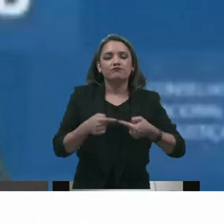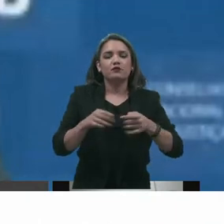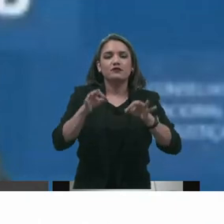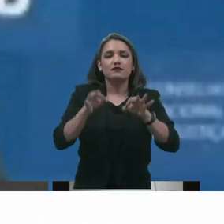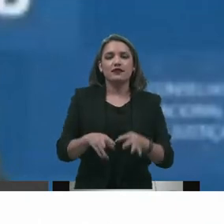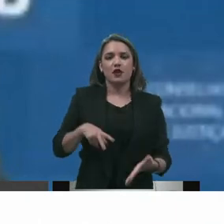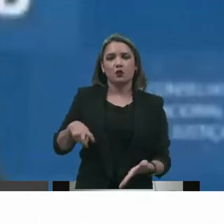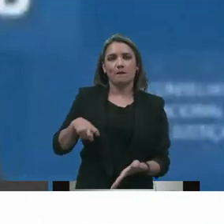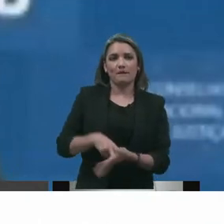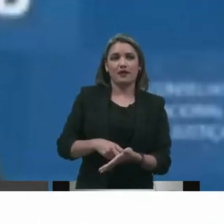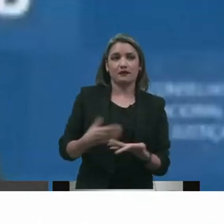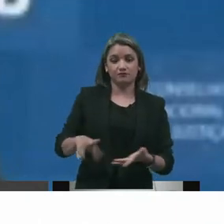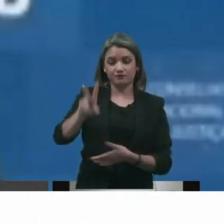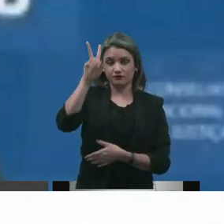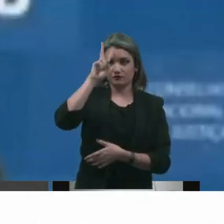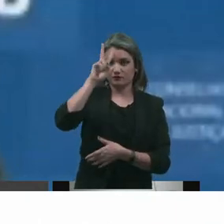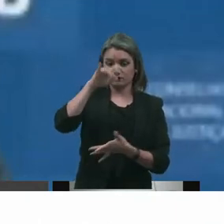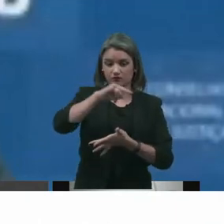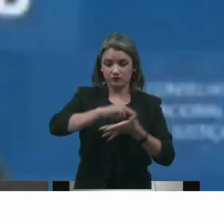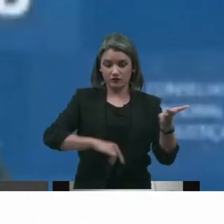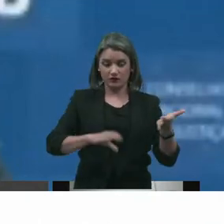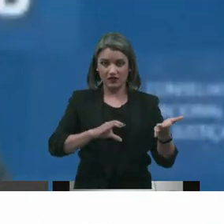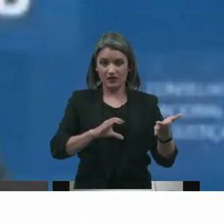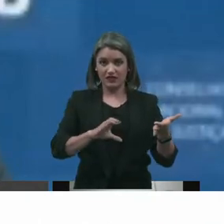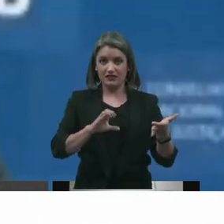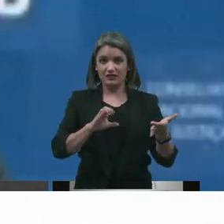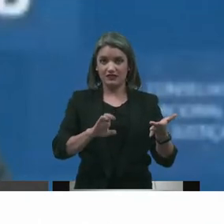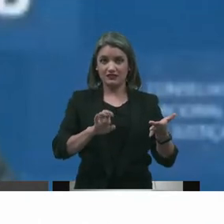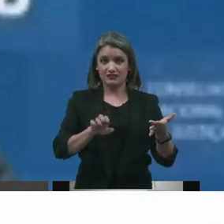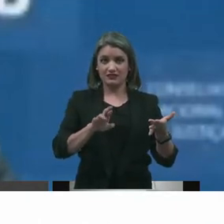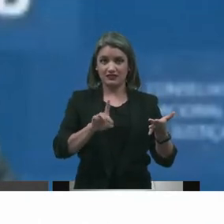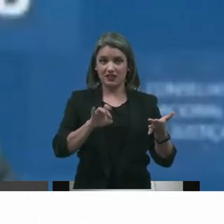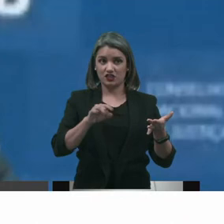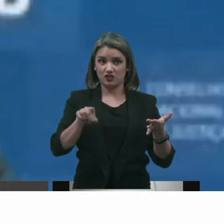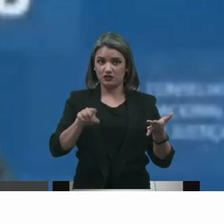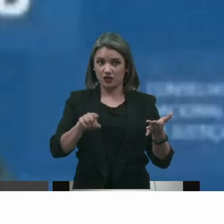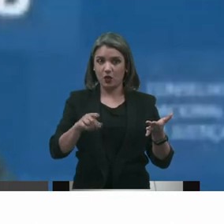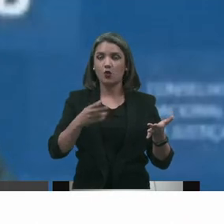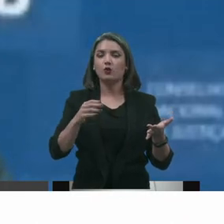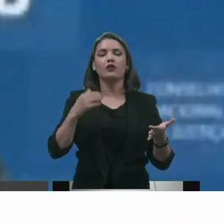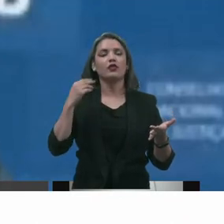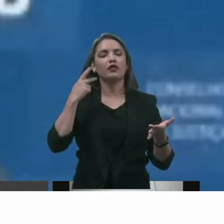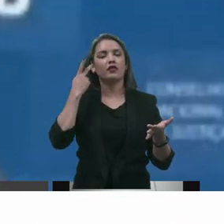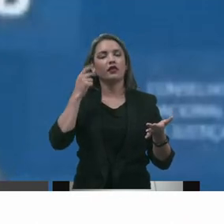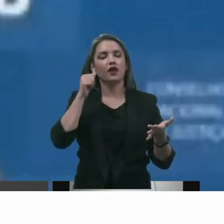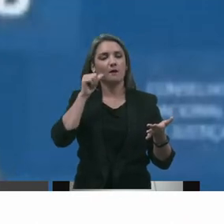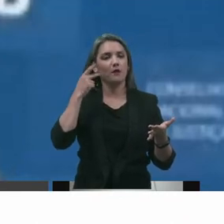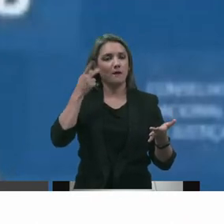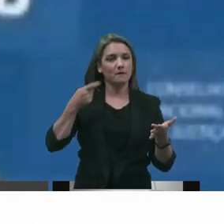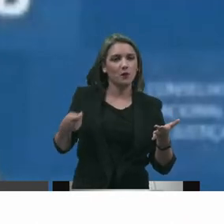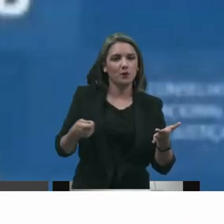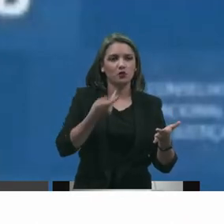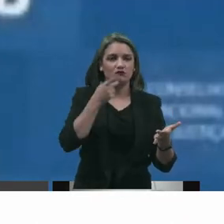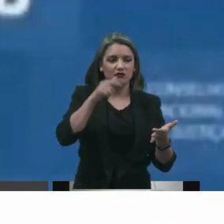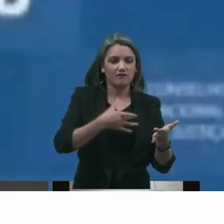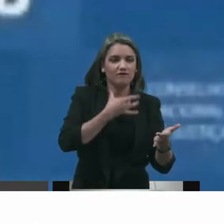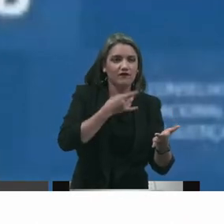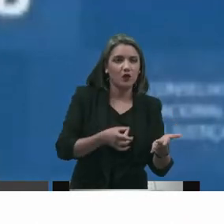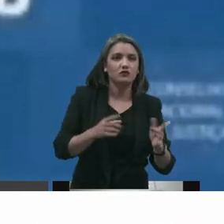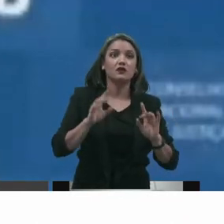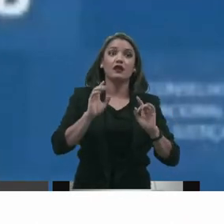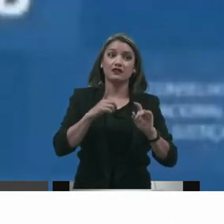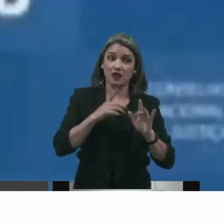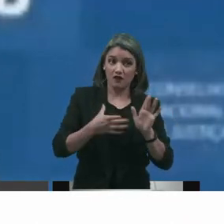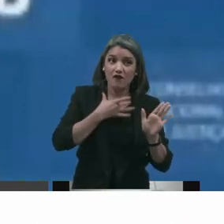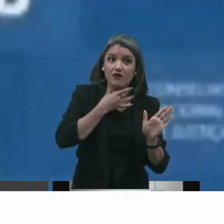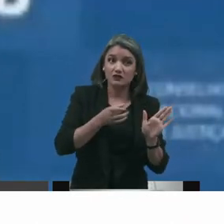ponto, rememora-se o fato que a certidão inquinada de falsa pela promotora de justiça foi objeto de incidente de falsidade